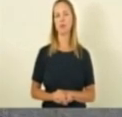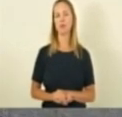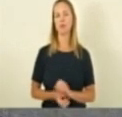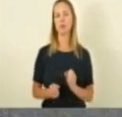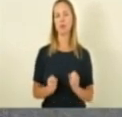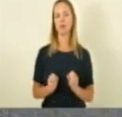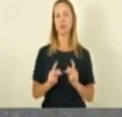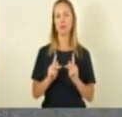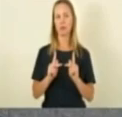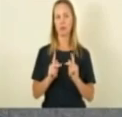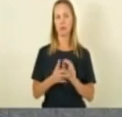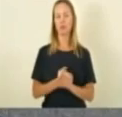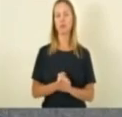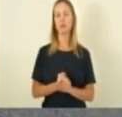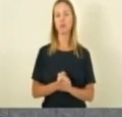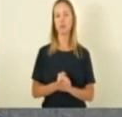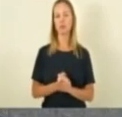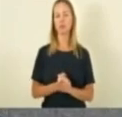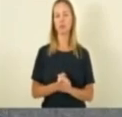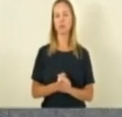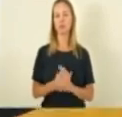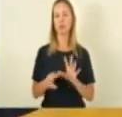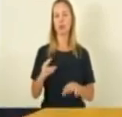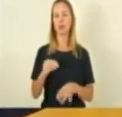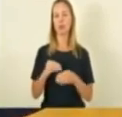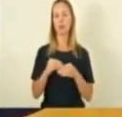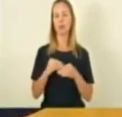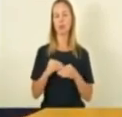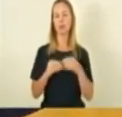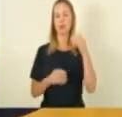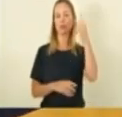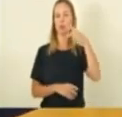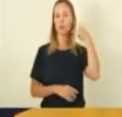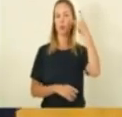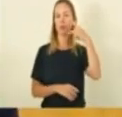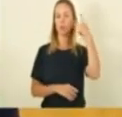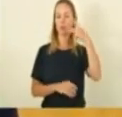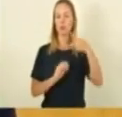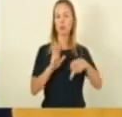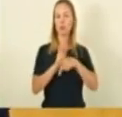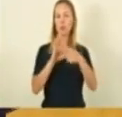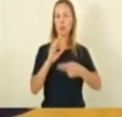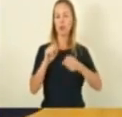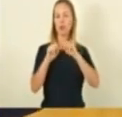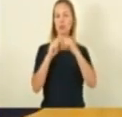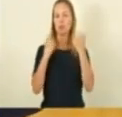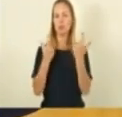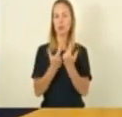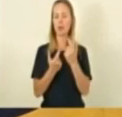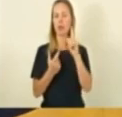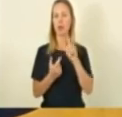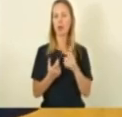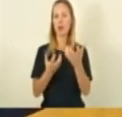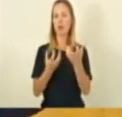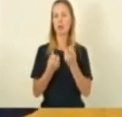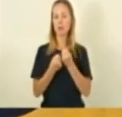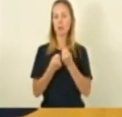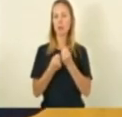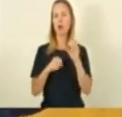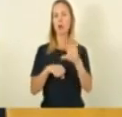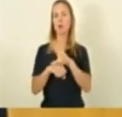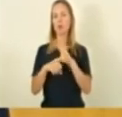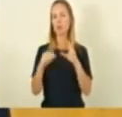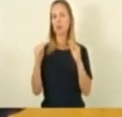Ok. A emenda da Procuradoria da Casa é acolhida para dar constitucionalidade a